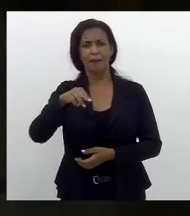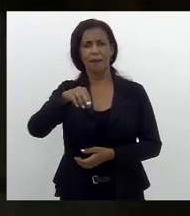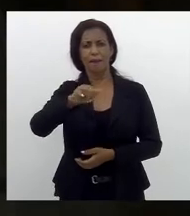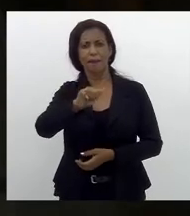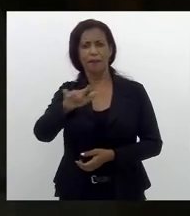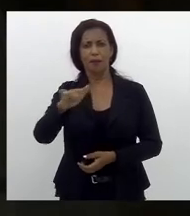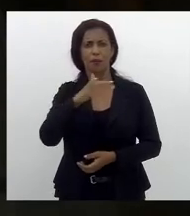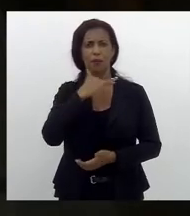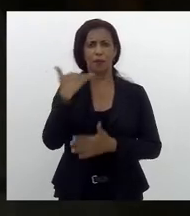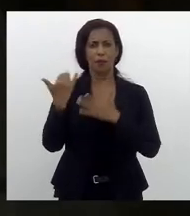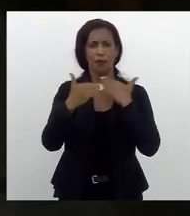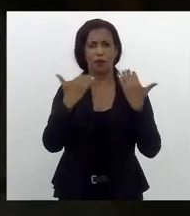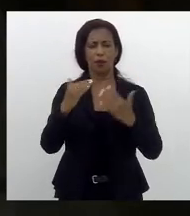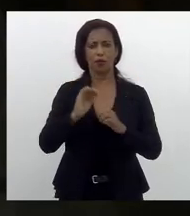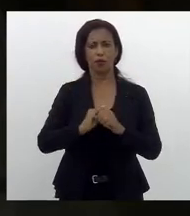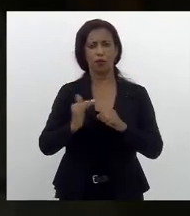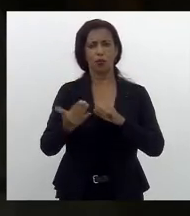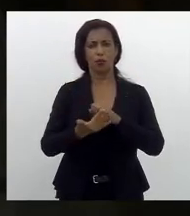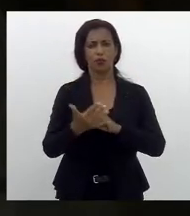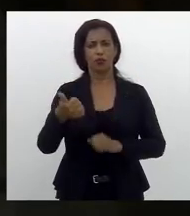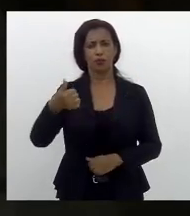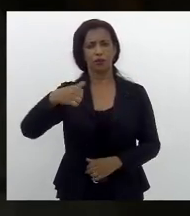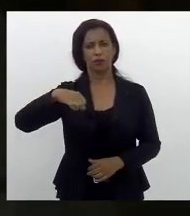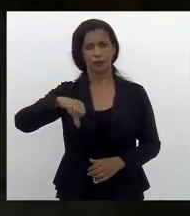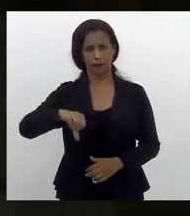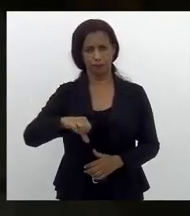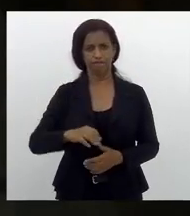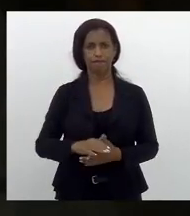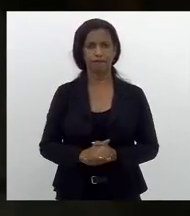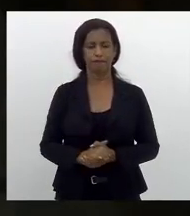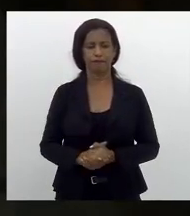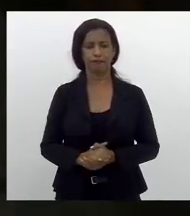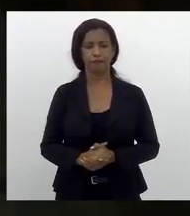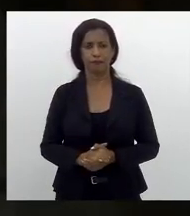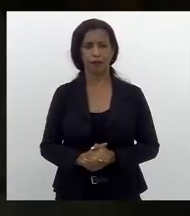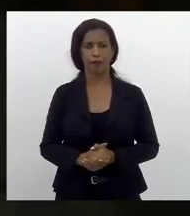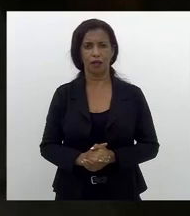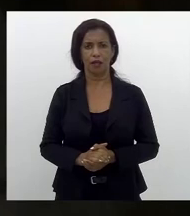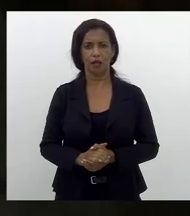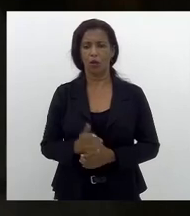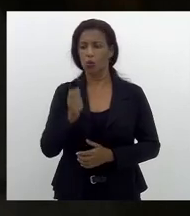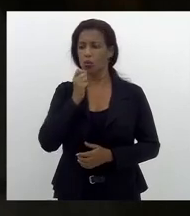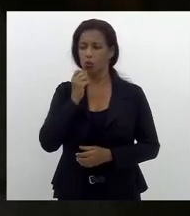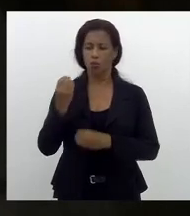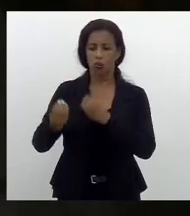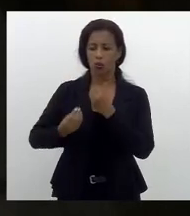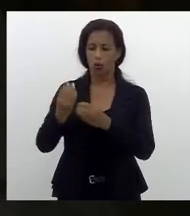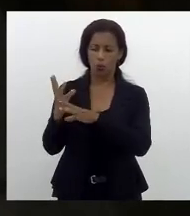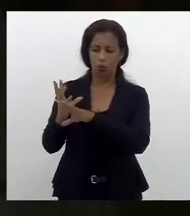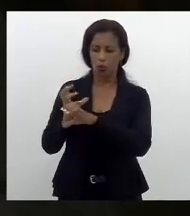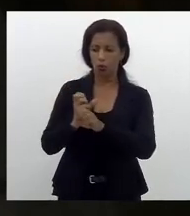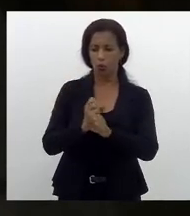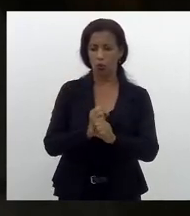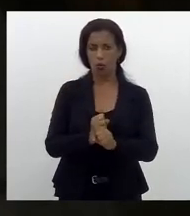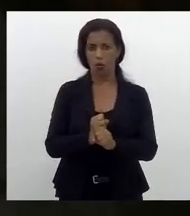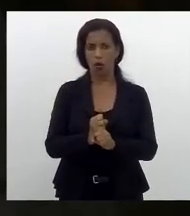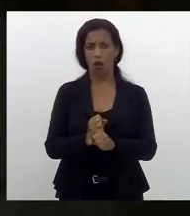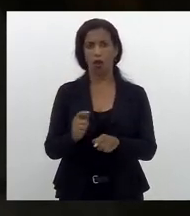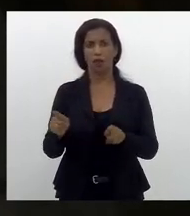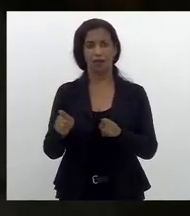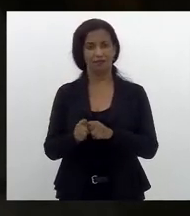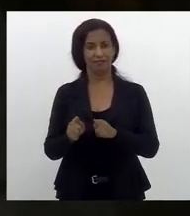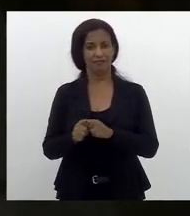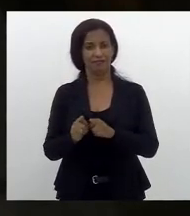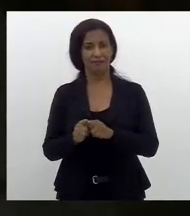mortes por Covid-19, sem contar as